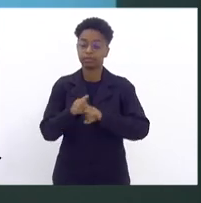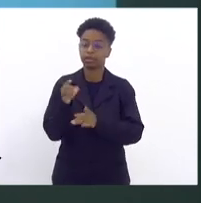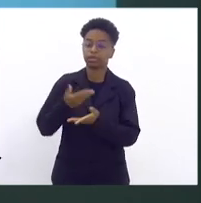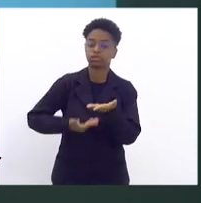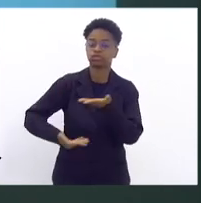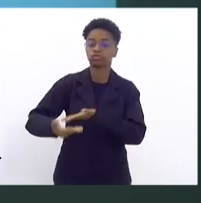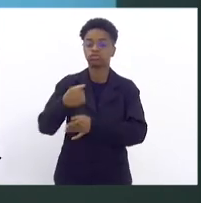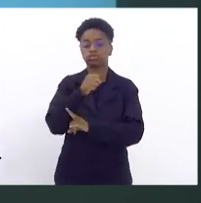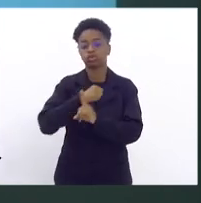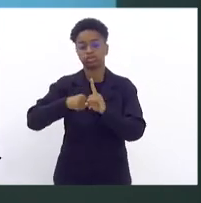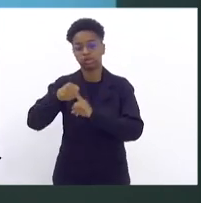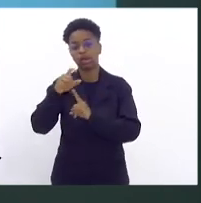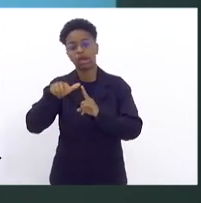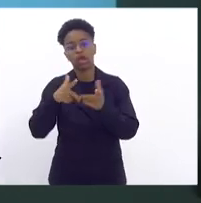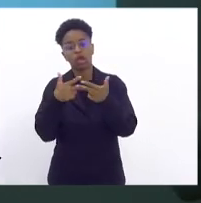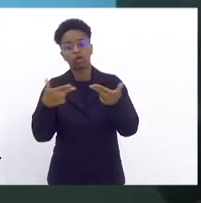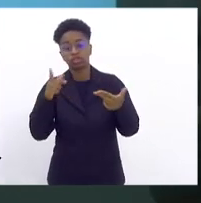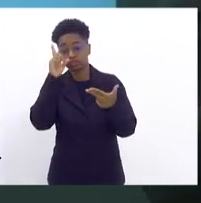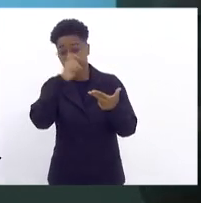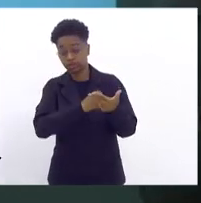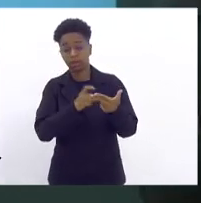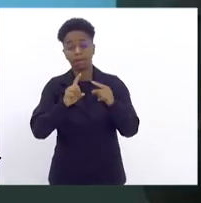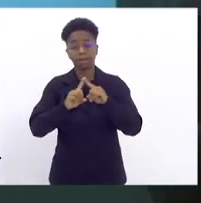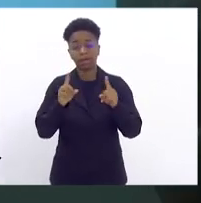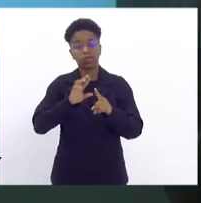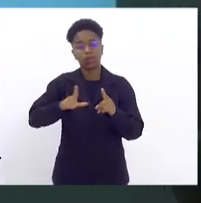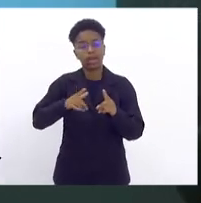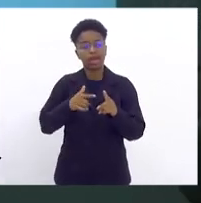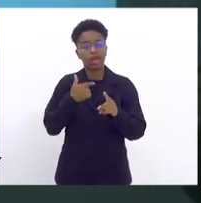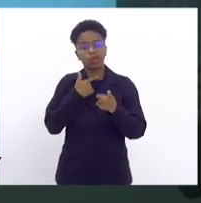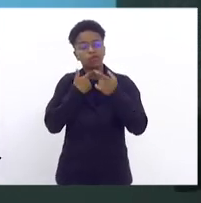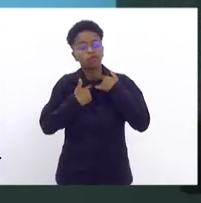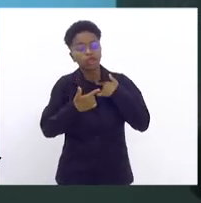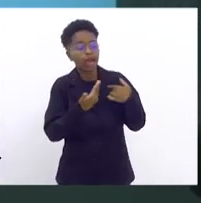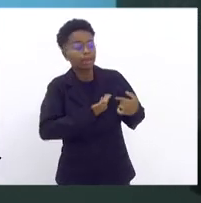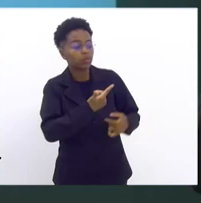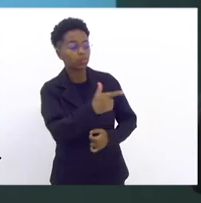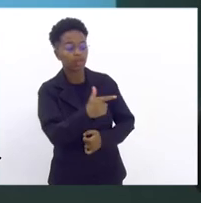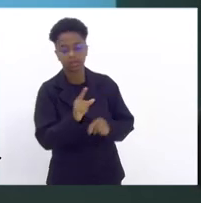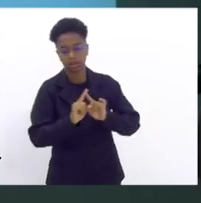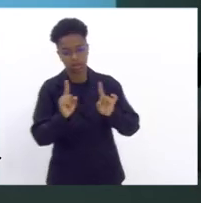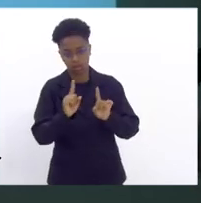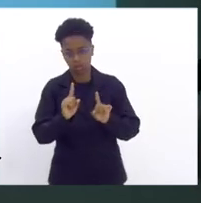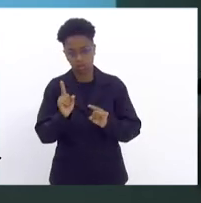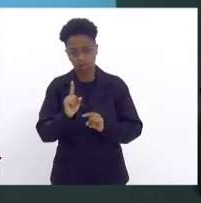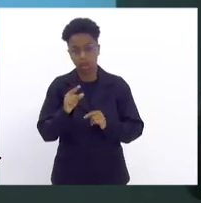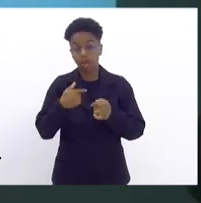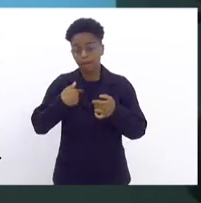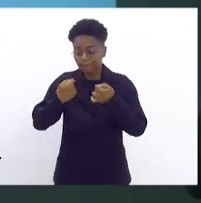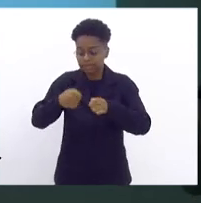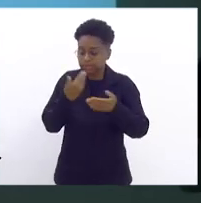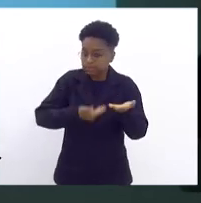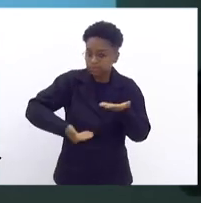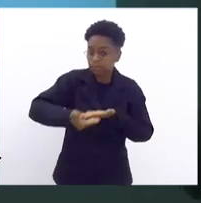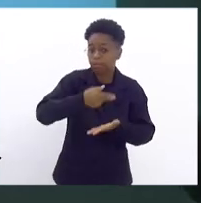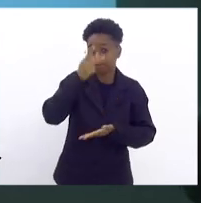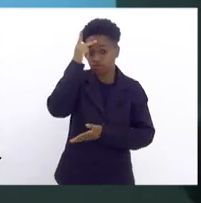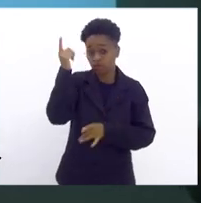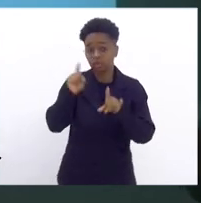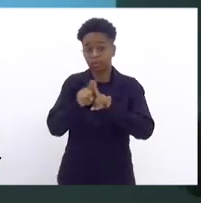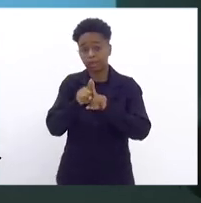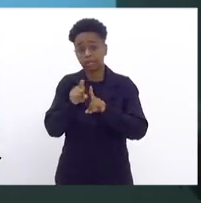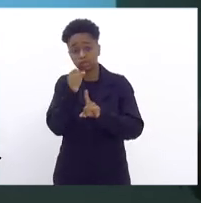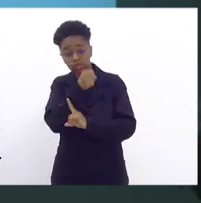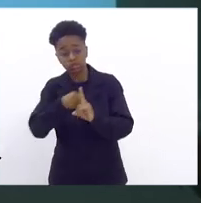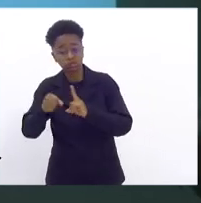é algo com uma dificuldade e não é porque não quero fazer amigos a interação eu preciso interagir não somente com pessoas mas com o meio